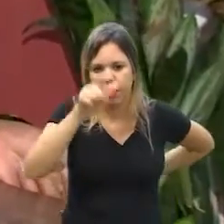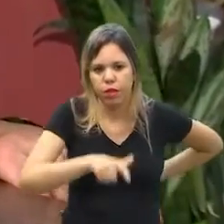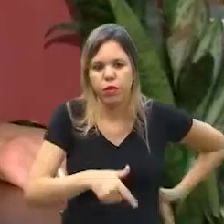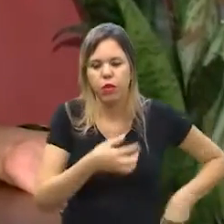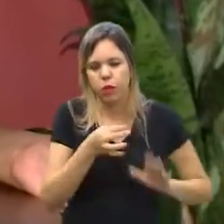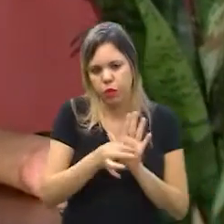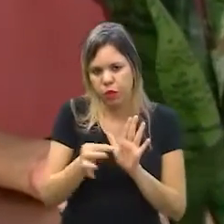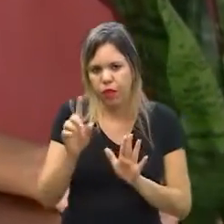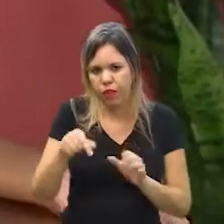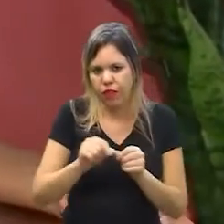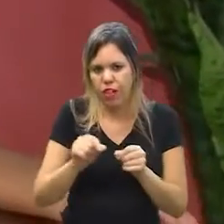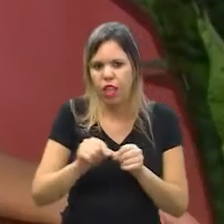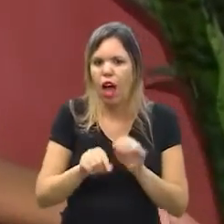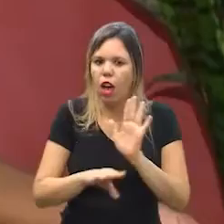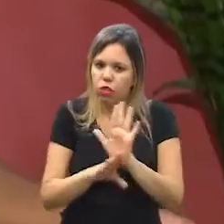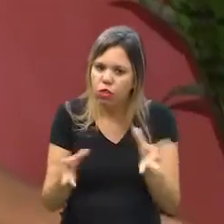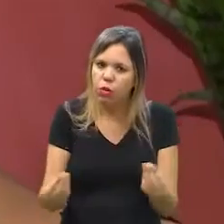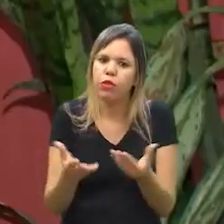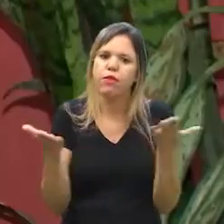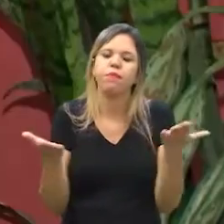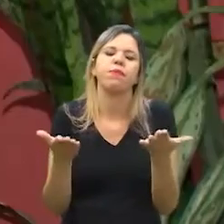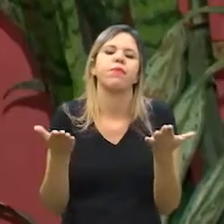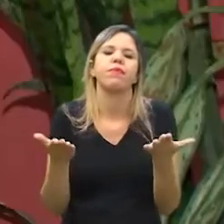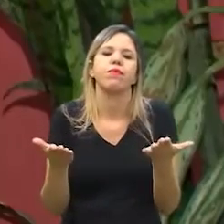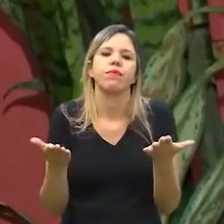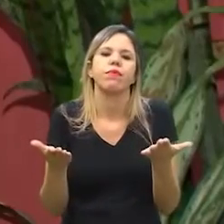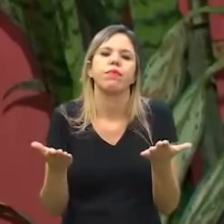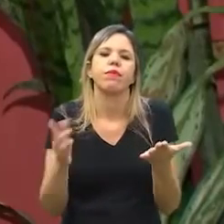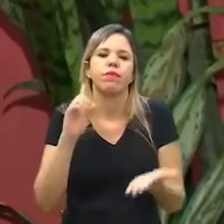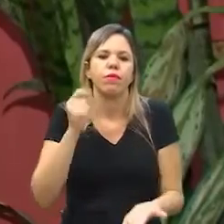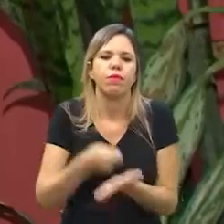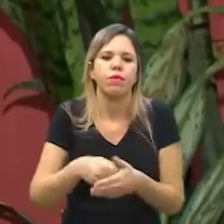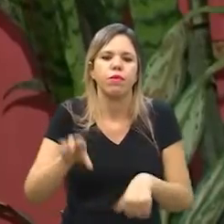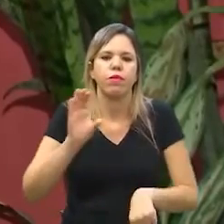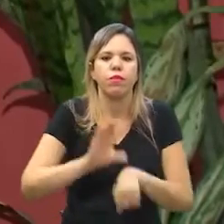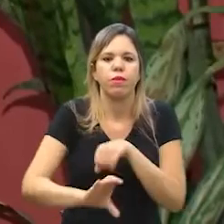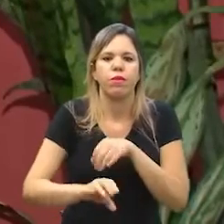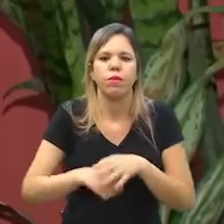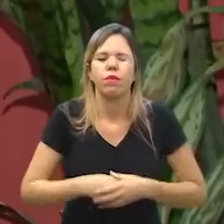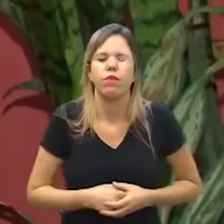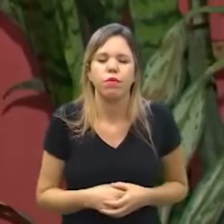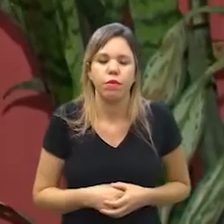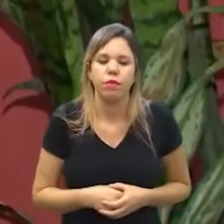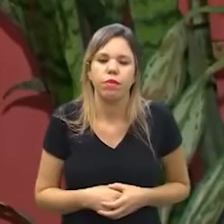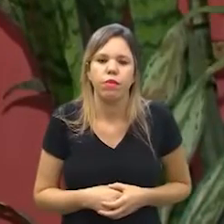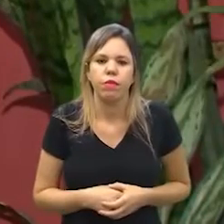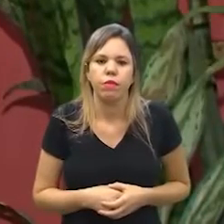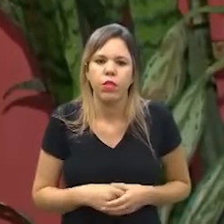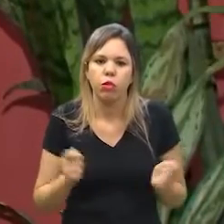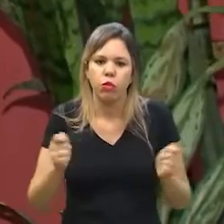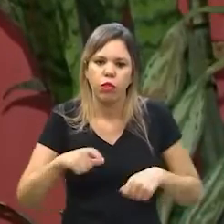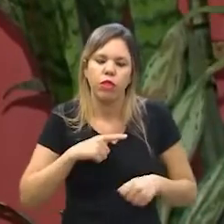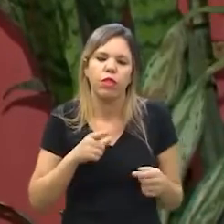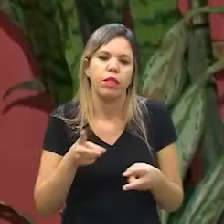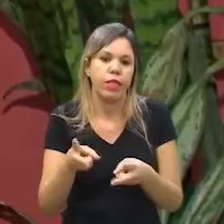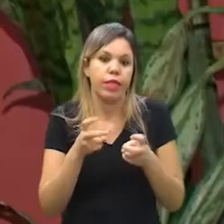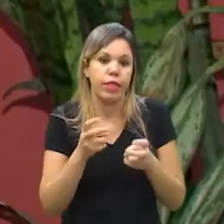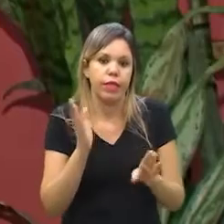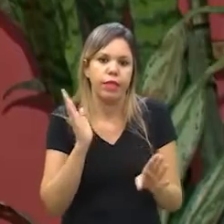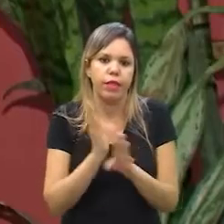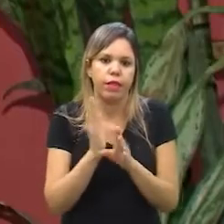esta capacitação vai fazer diferença. Eu decidi fazer o curso para poder mesmo